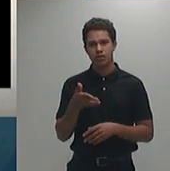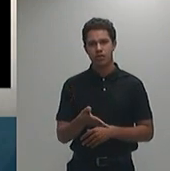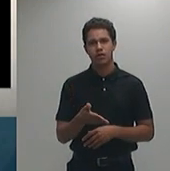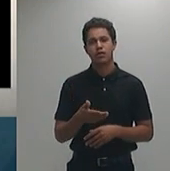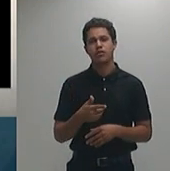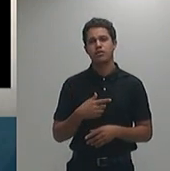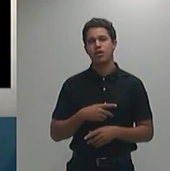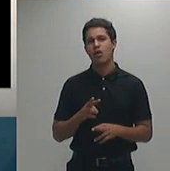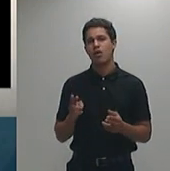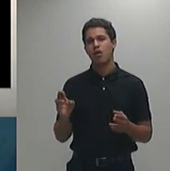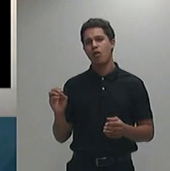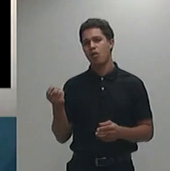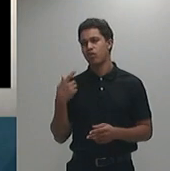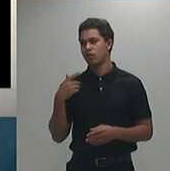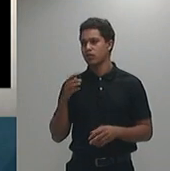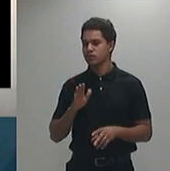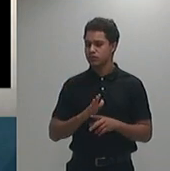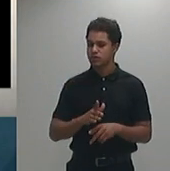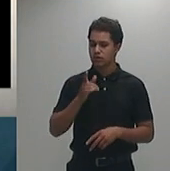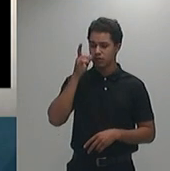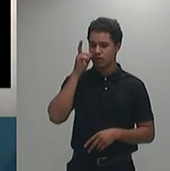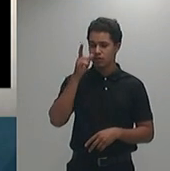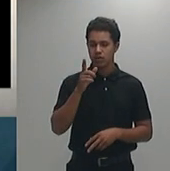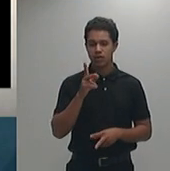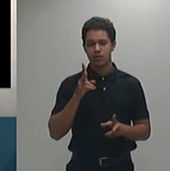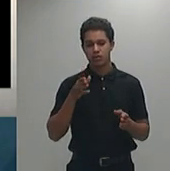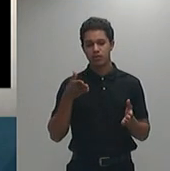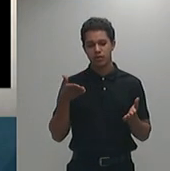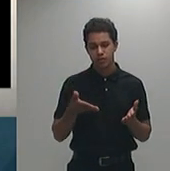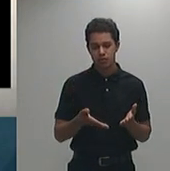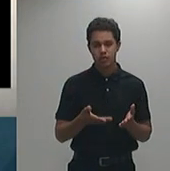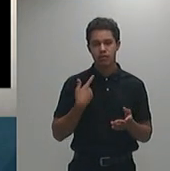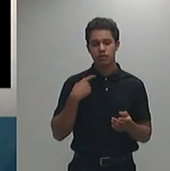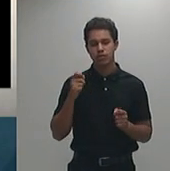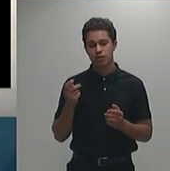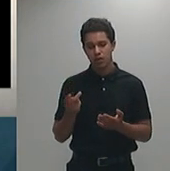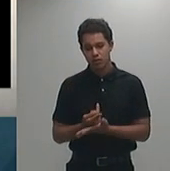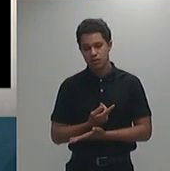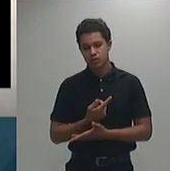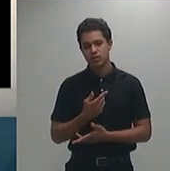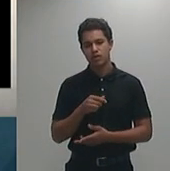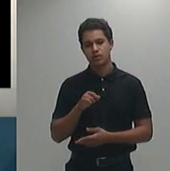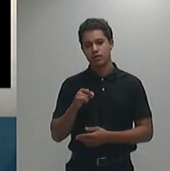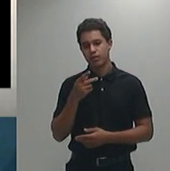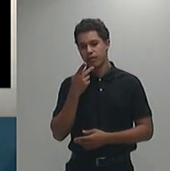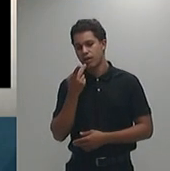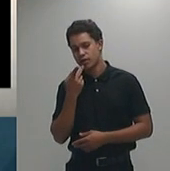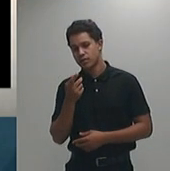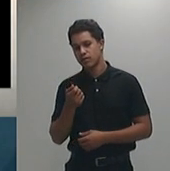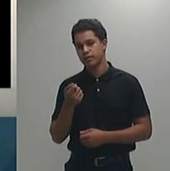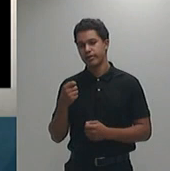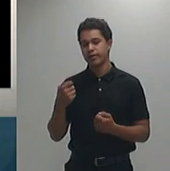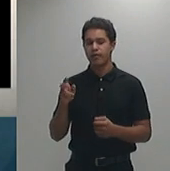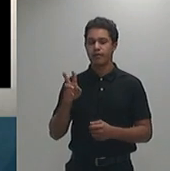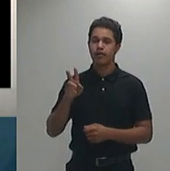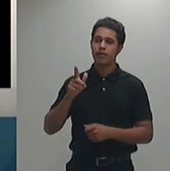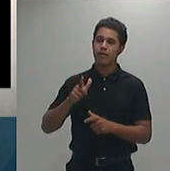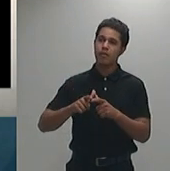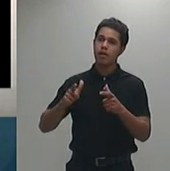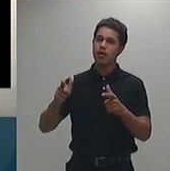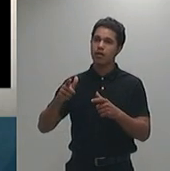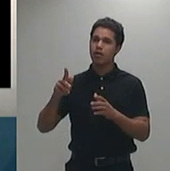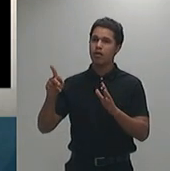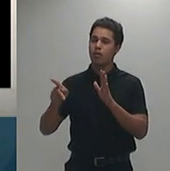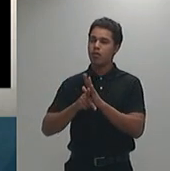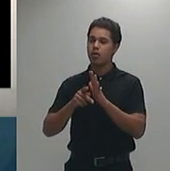ou com a prevalência de um interesse como esse como ocorreria caso se dissesse e prevalece sobre arbitragem da